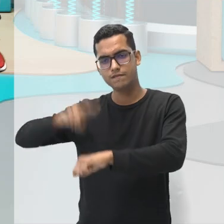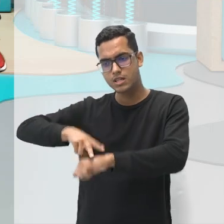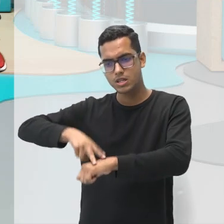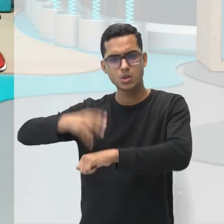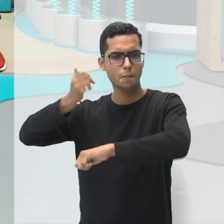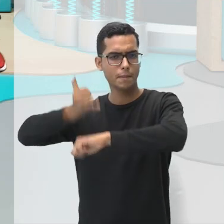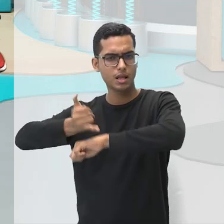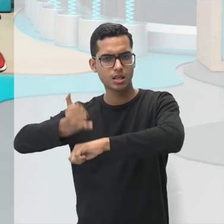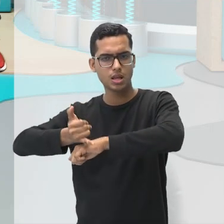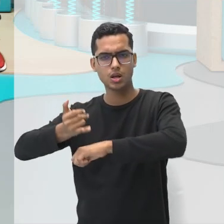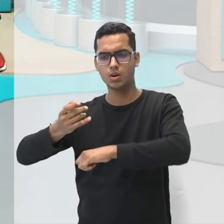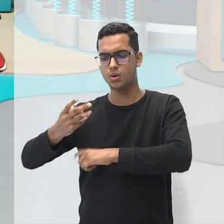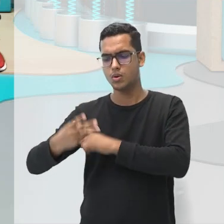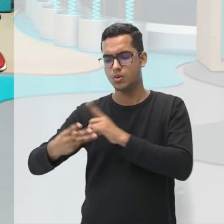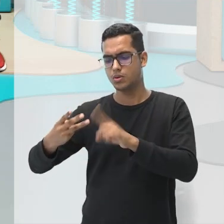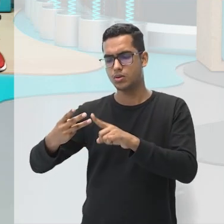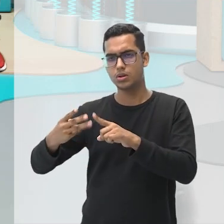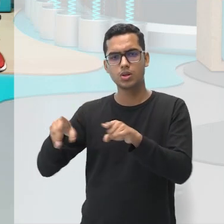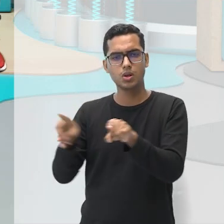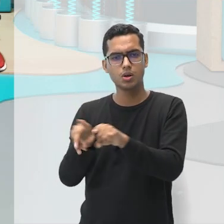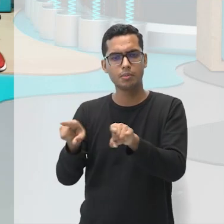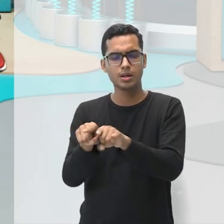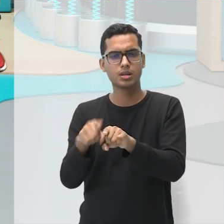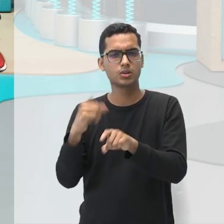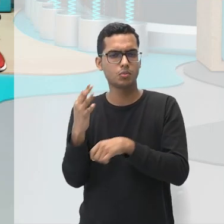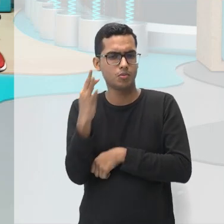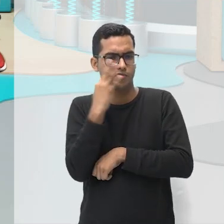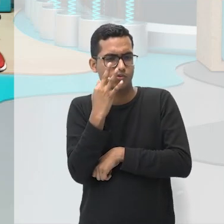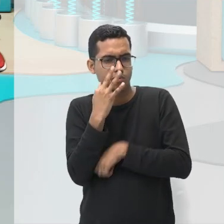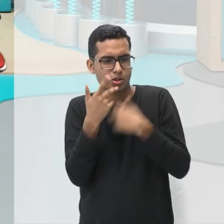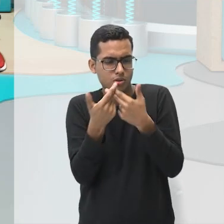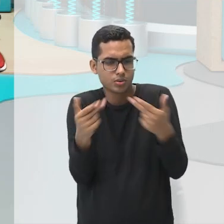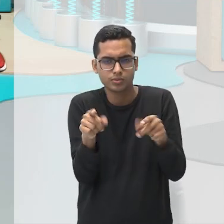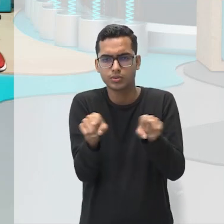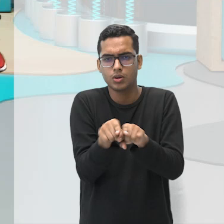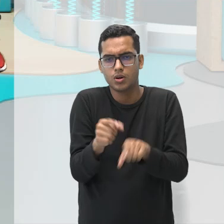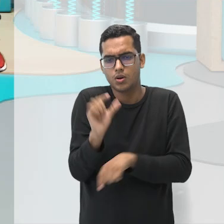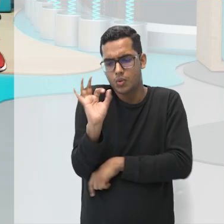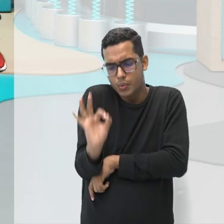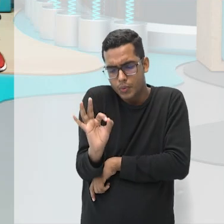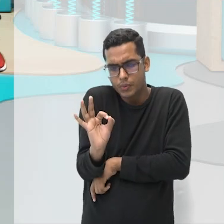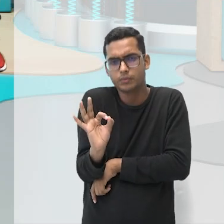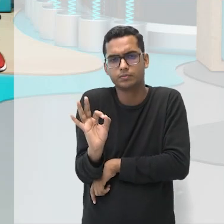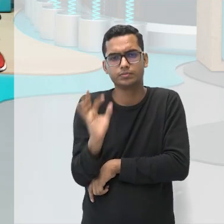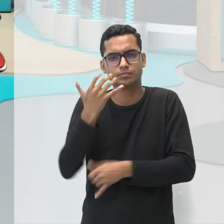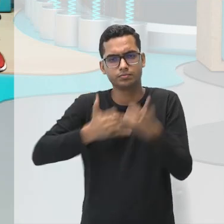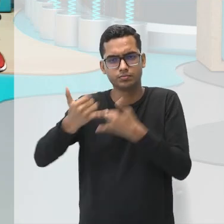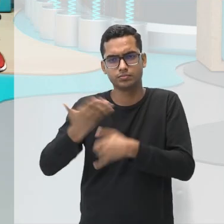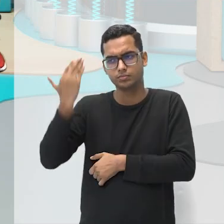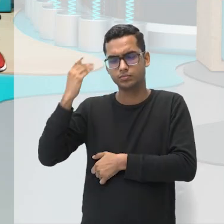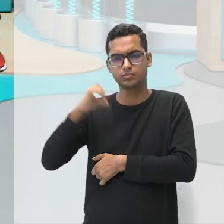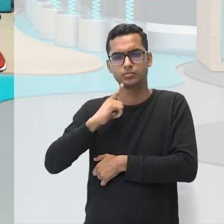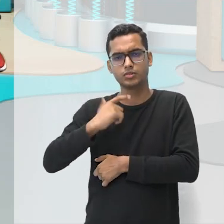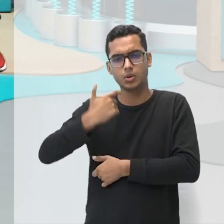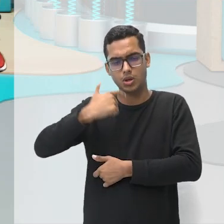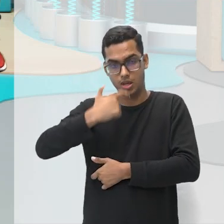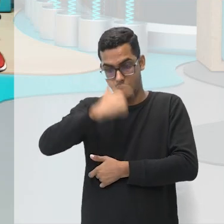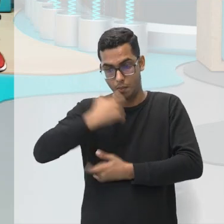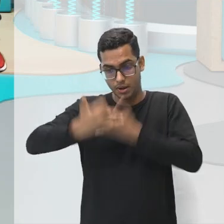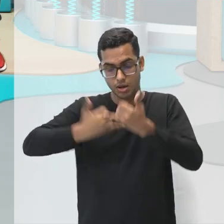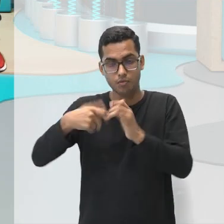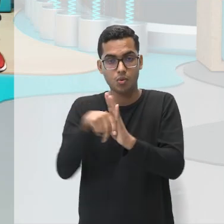mesmo caroço de semente. A gente já brincou, quando eu era mais jovem, mais criança, eu brincava com caroço de